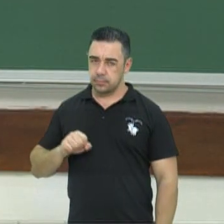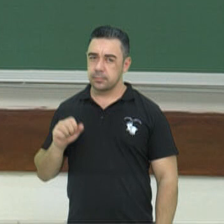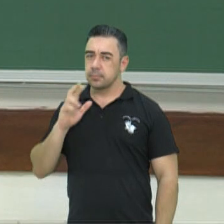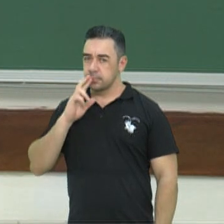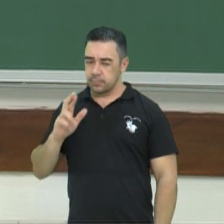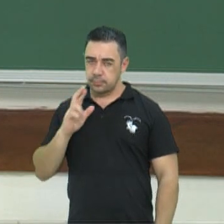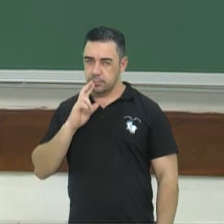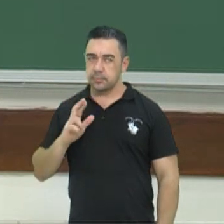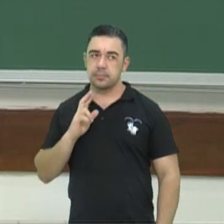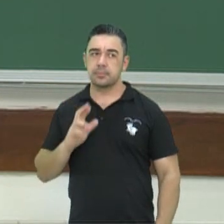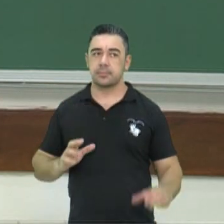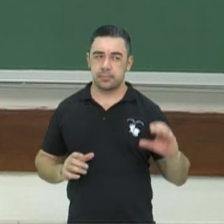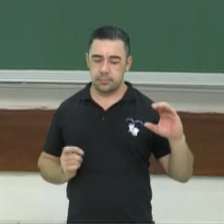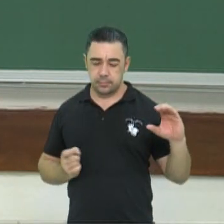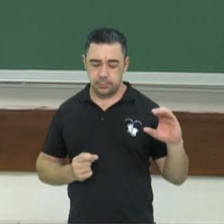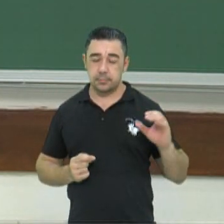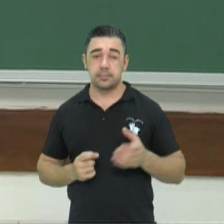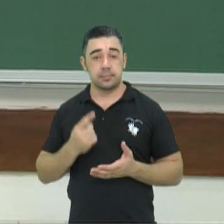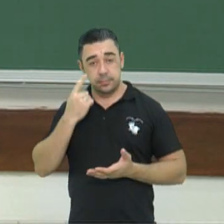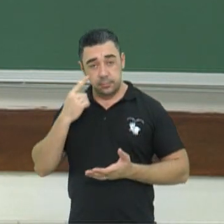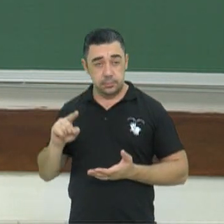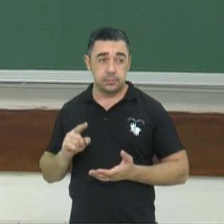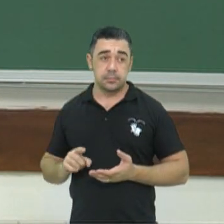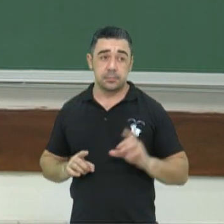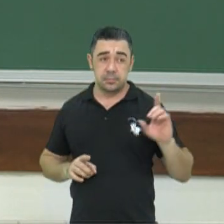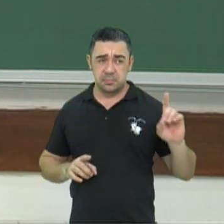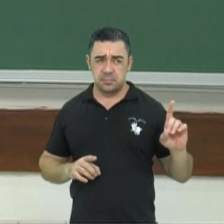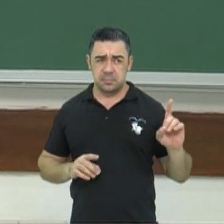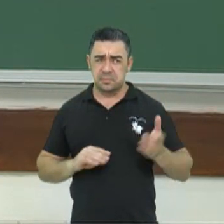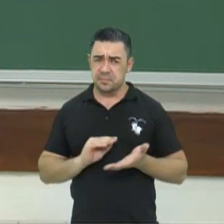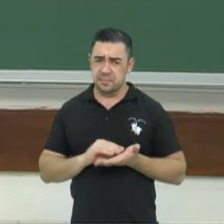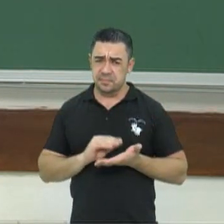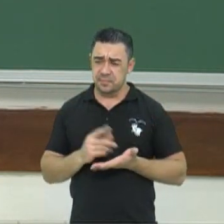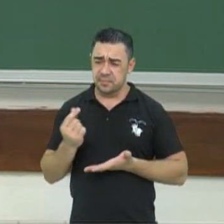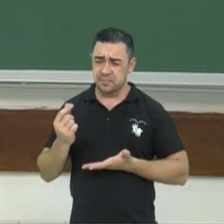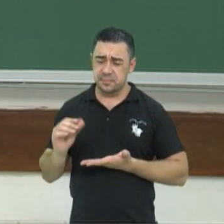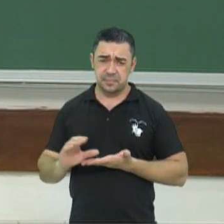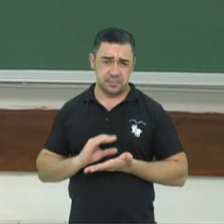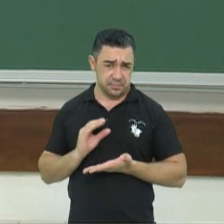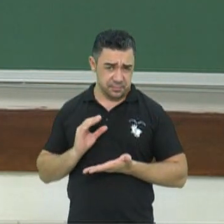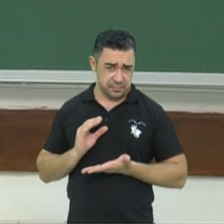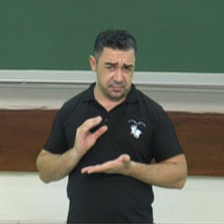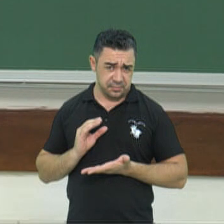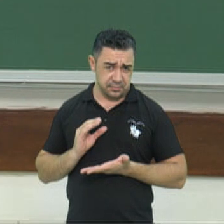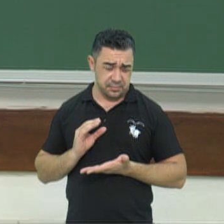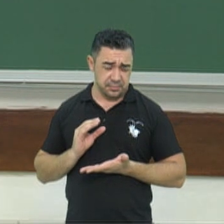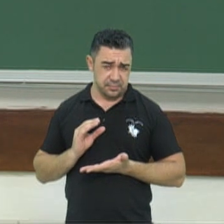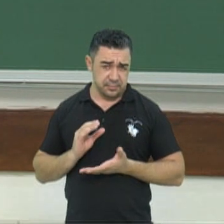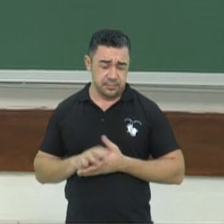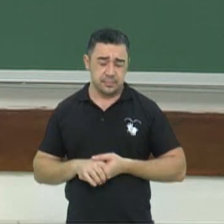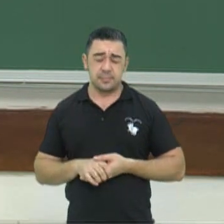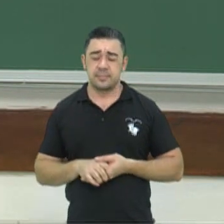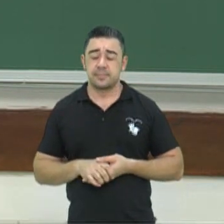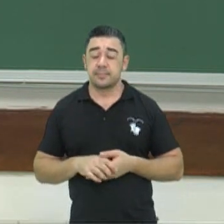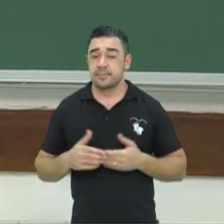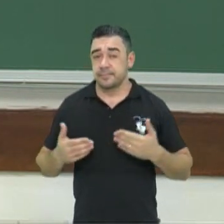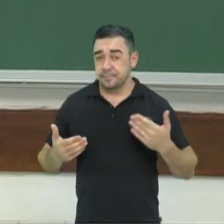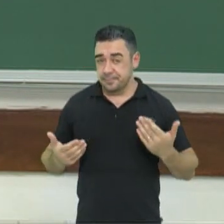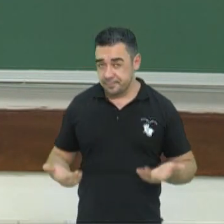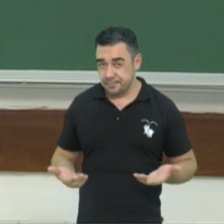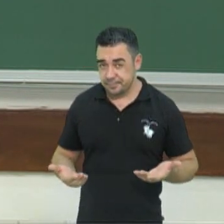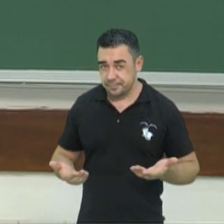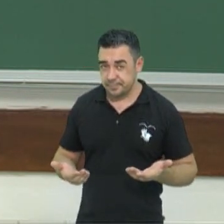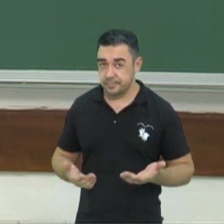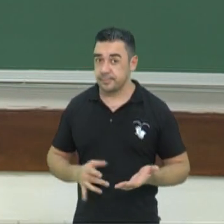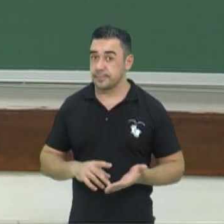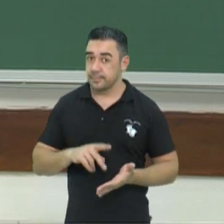essa a alternativa correta. E vamos ver aqui a alternativa D, a falta de retorno financeiro. Então,